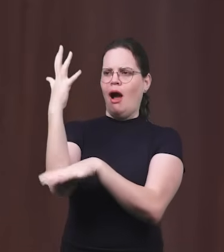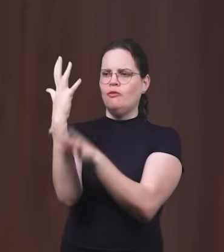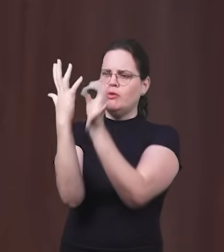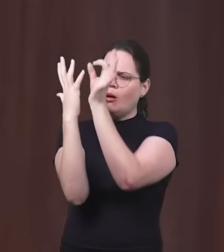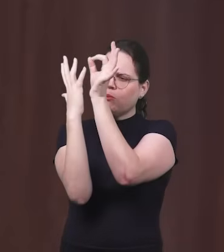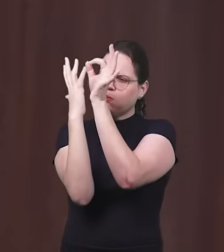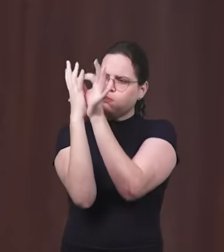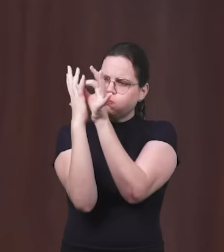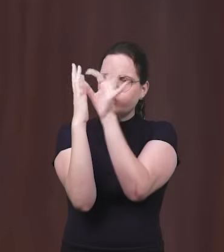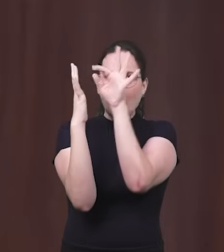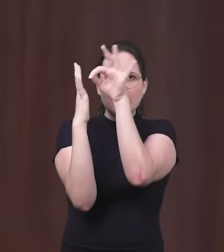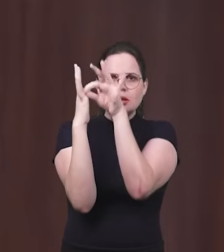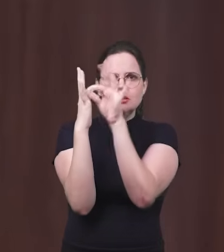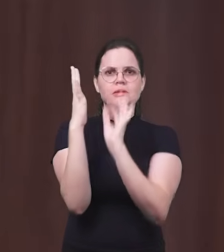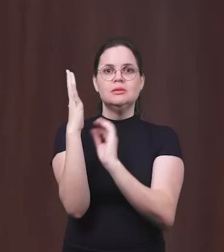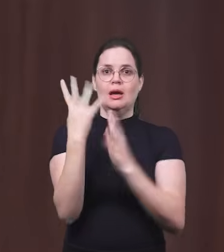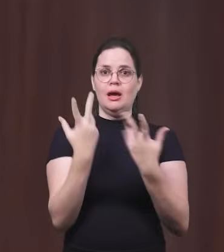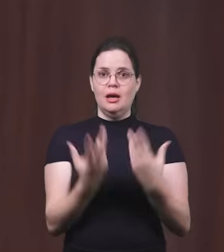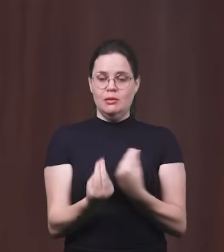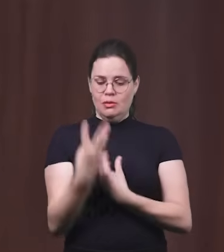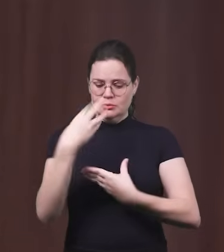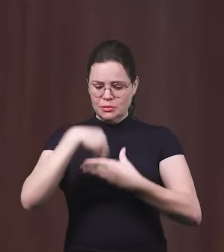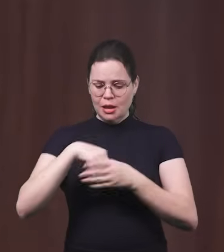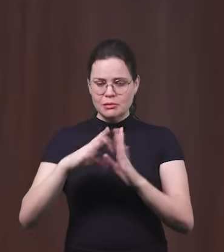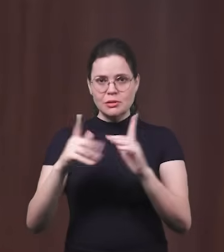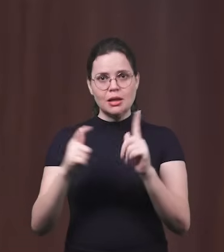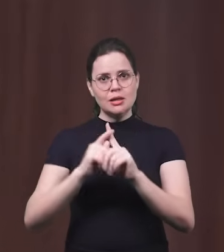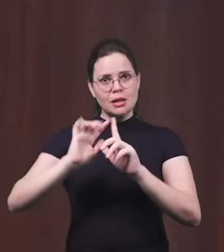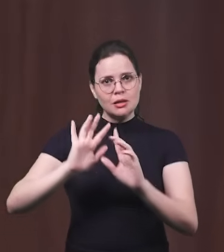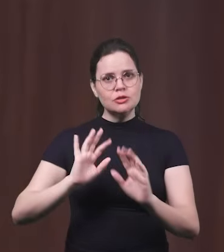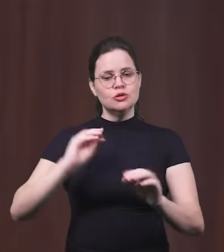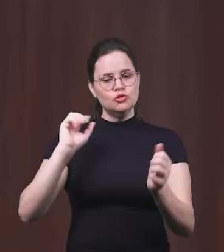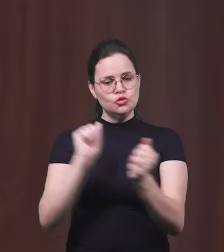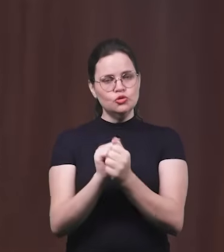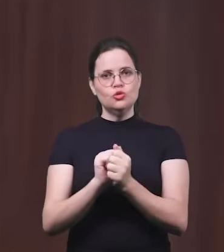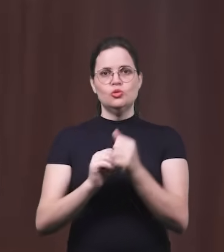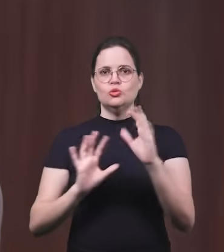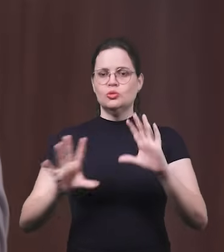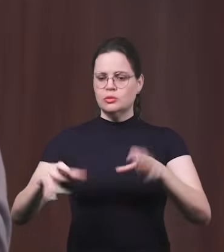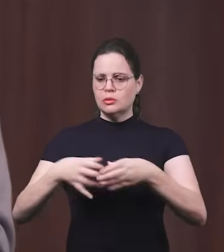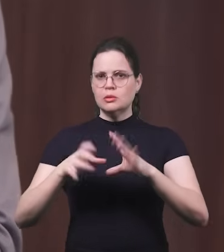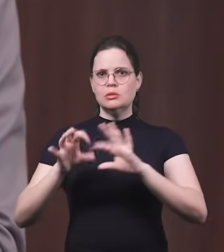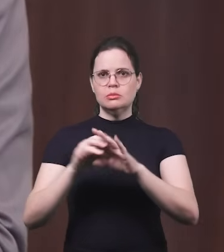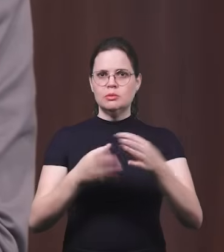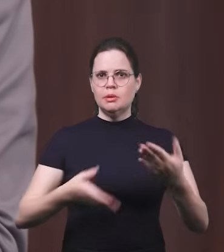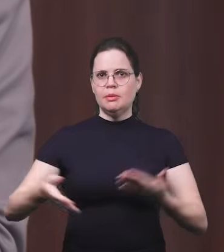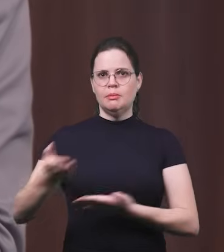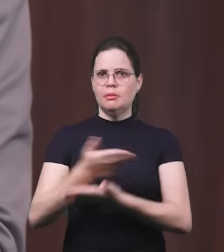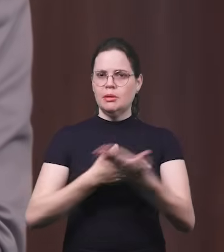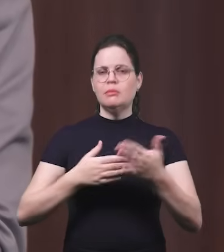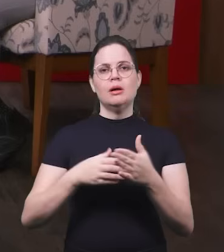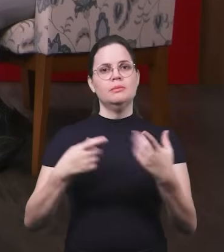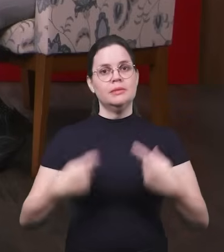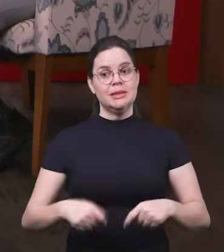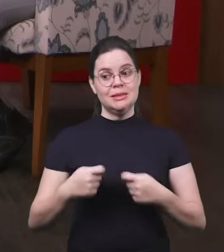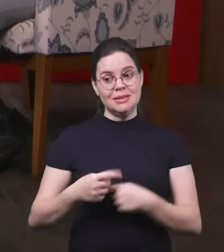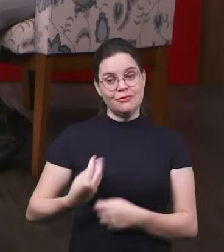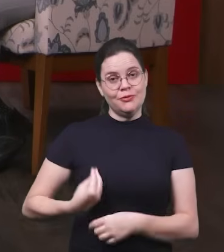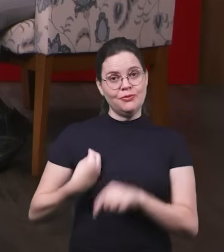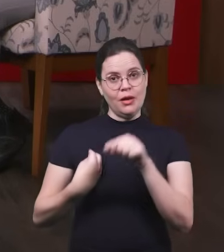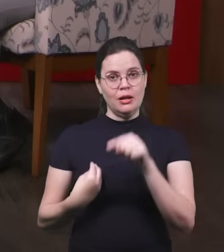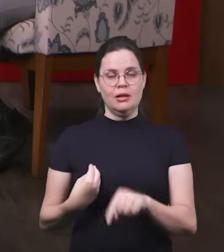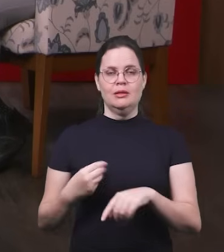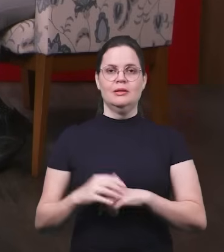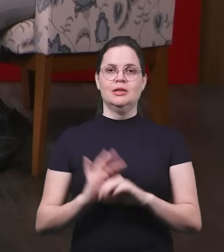dentro da igreja, no corpo de Cristo. E isso é uma realidade hoje muito grande. E nós temos